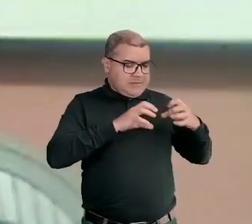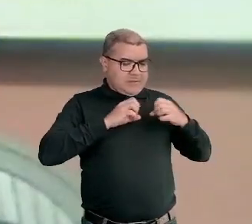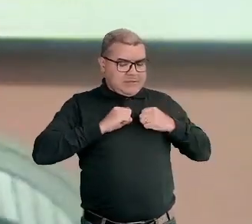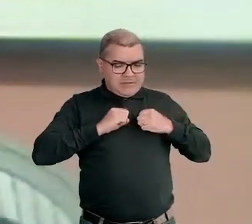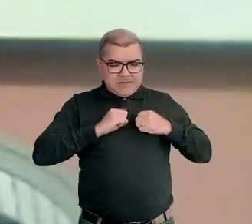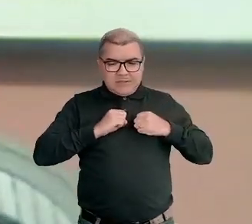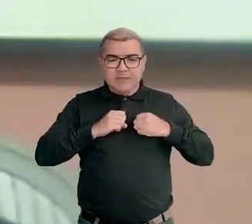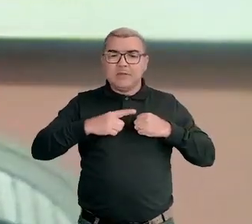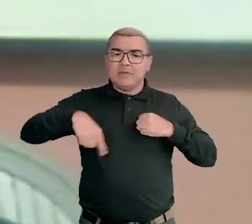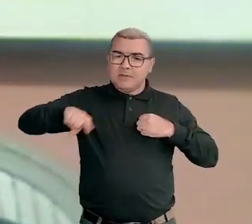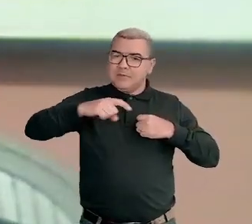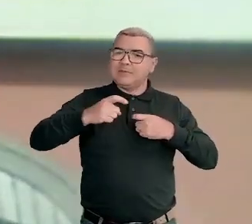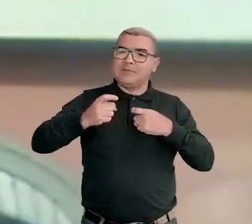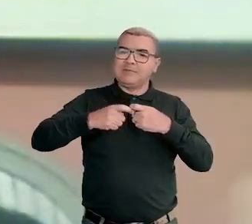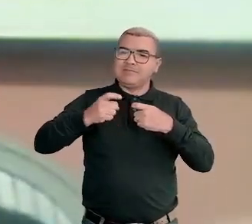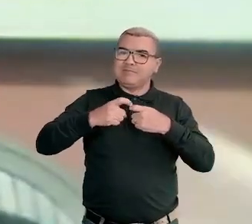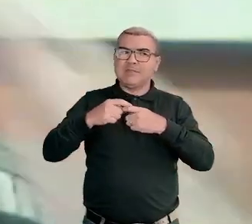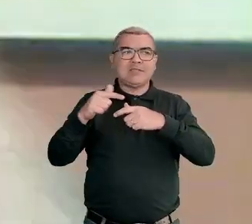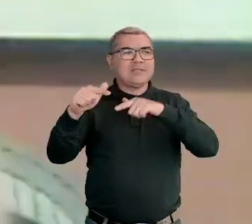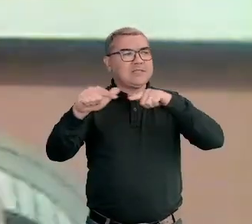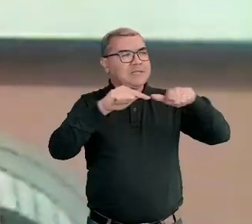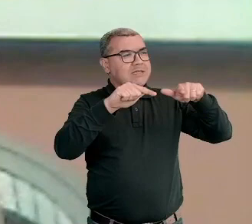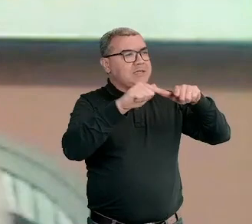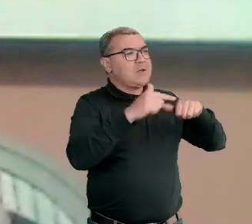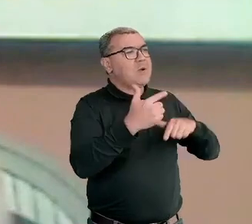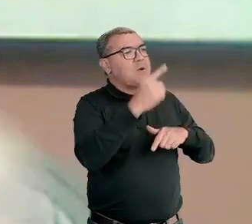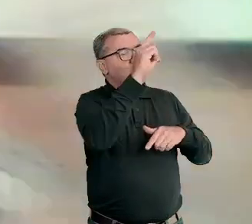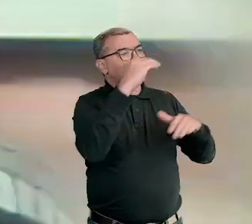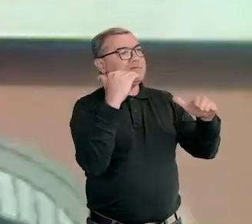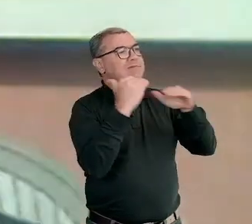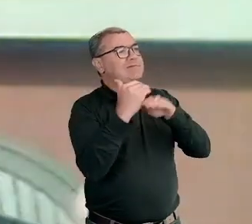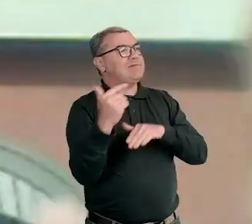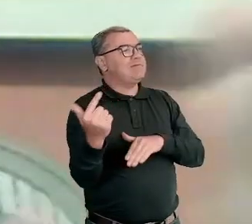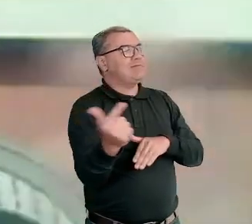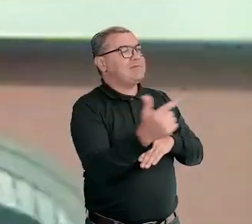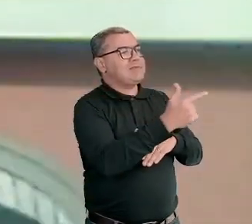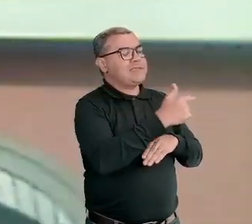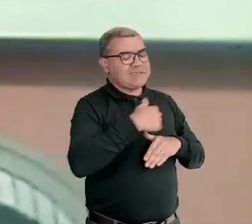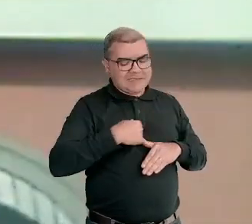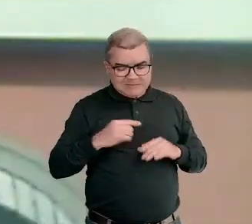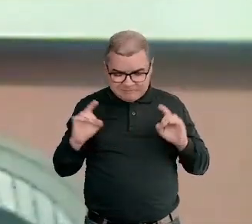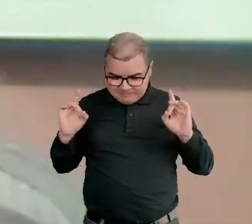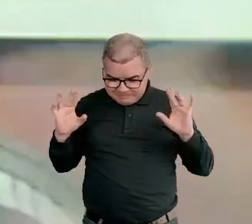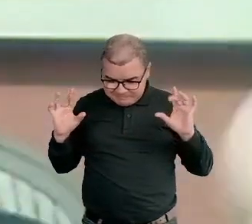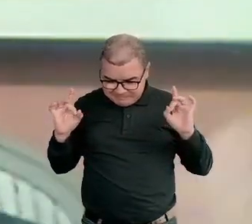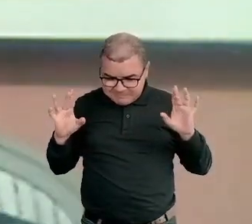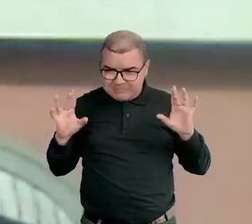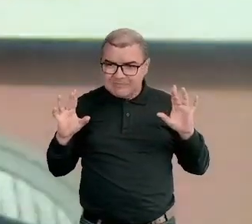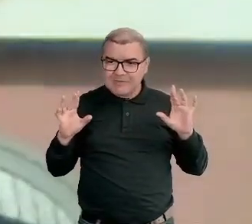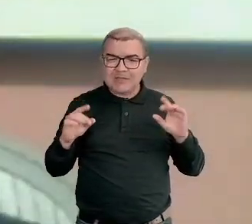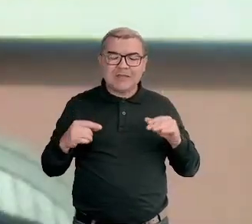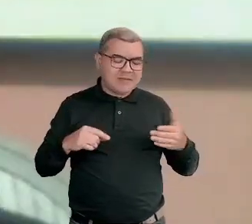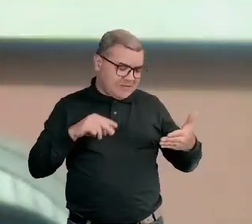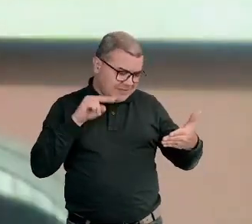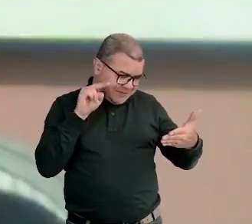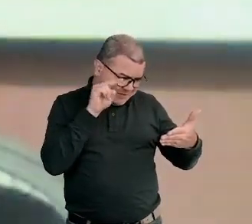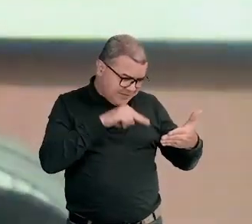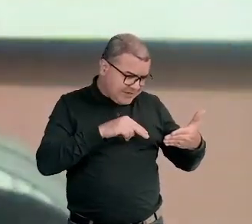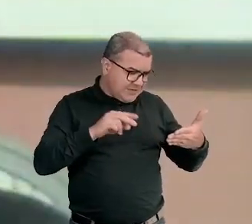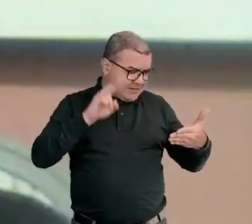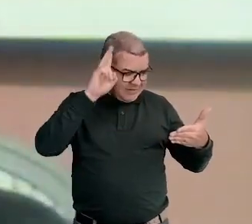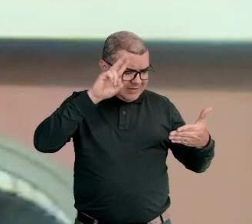a singularidade da nossa profissão. Né? Você fica pensando, meu Deus, como é que os médicos atendiam,